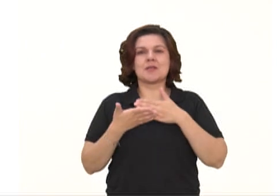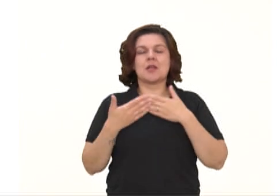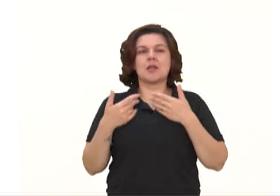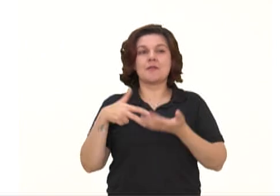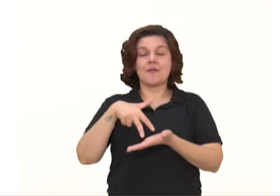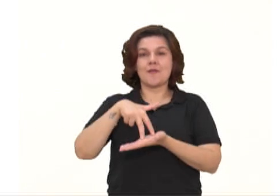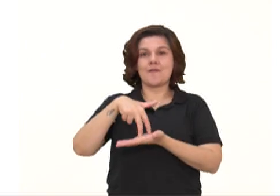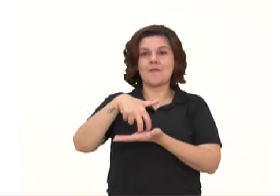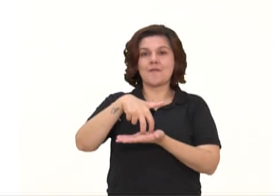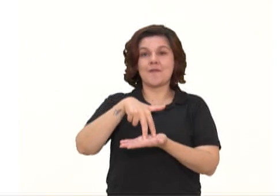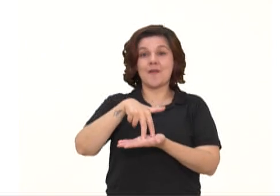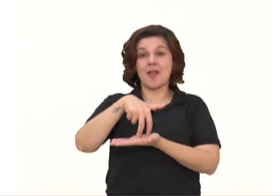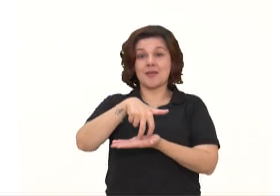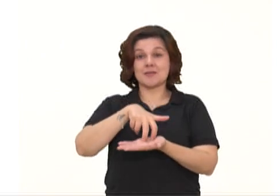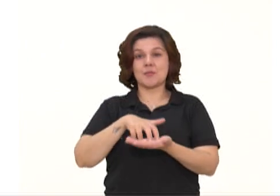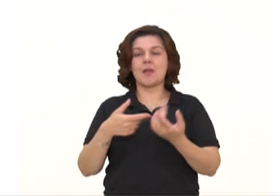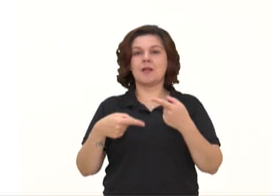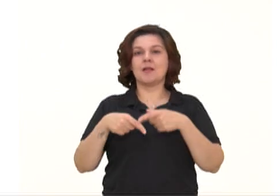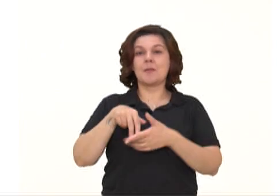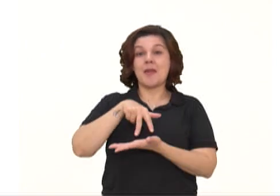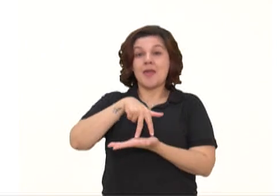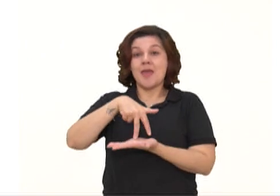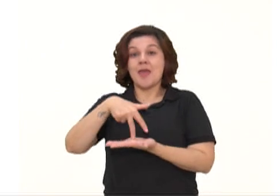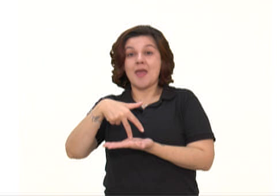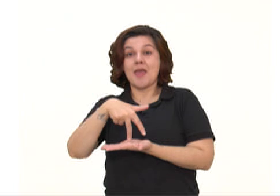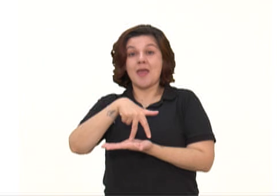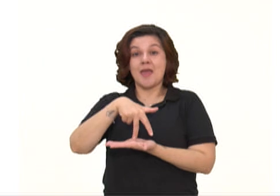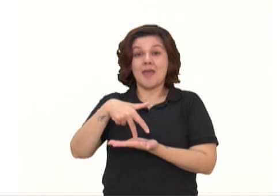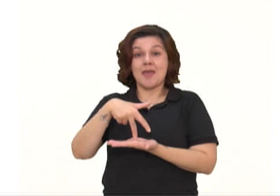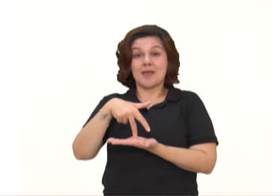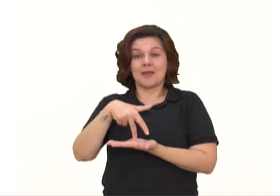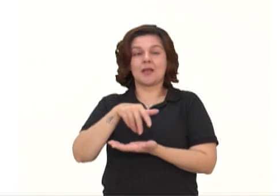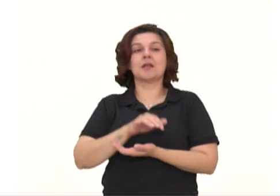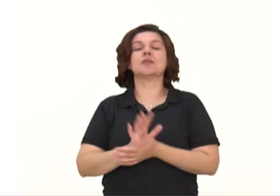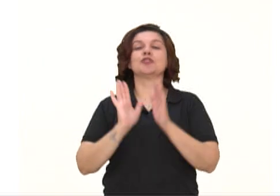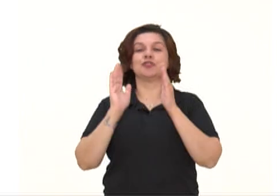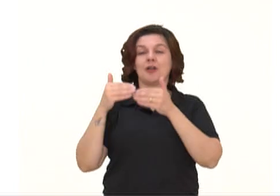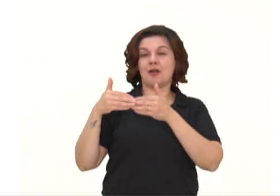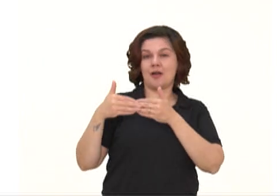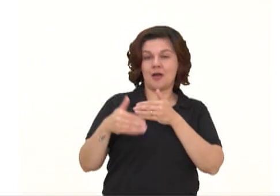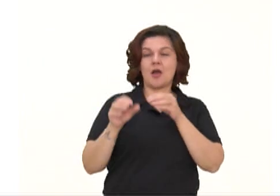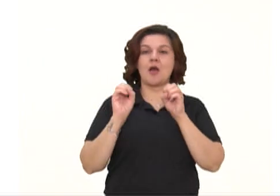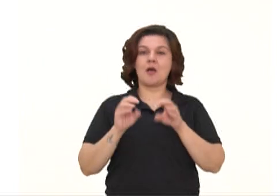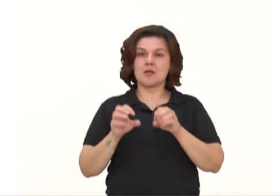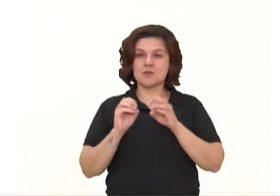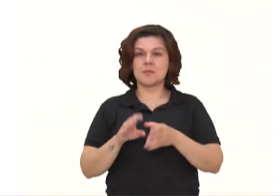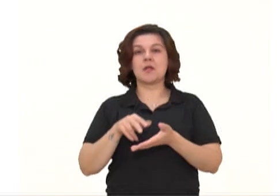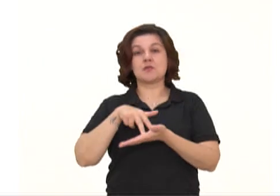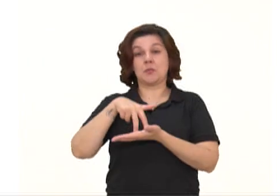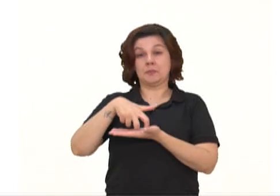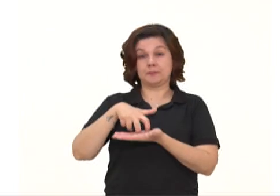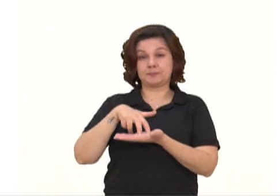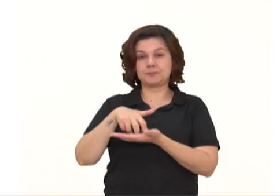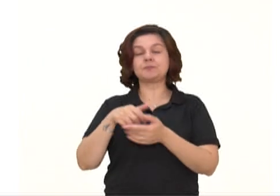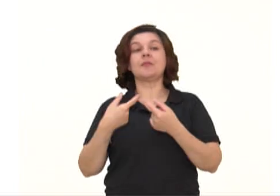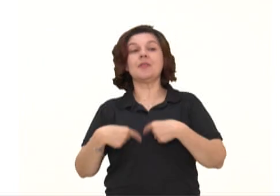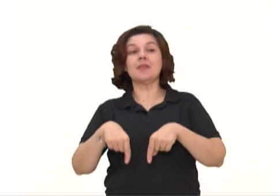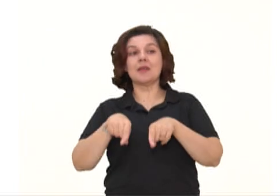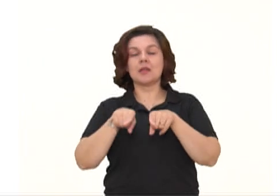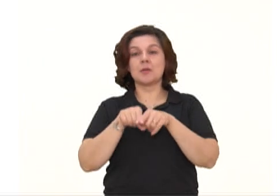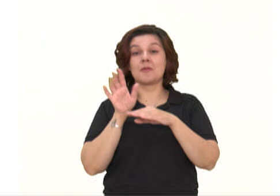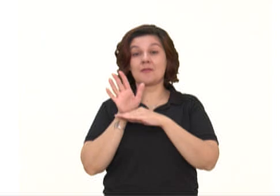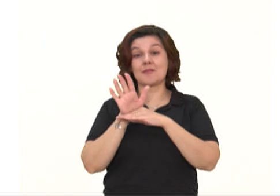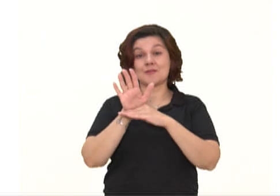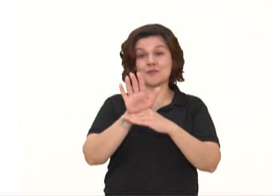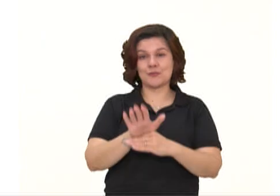do equilíbrio corporal. Então, ao longo de nossas aulas, passei ali alguns exercícios bem simples ali de flexibilidade. E eles também, assim, eles vão